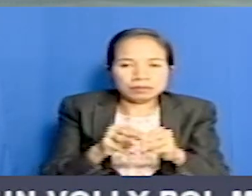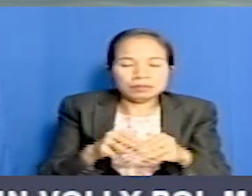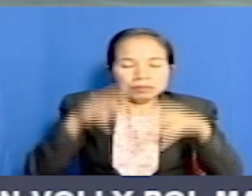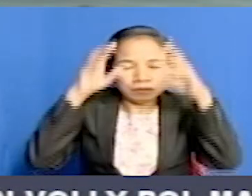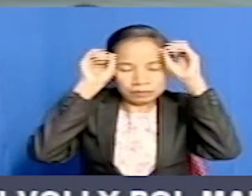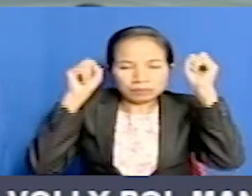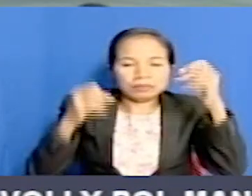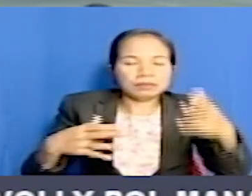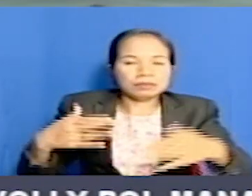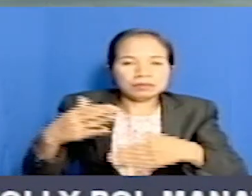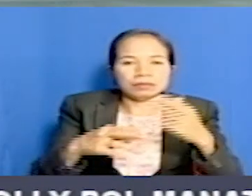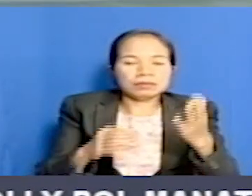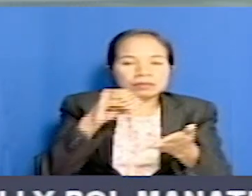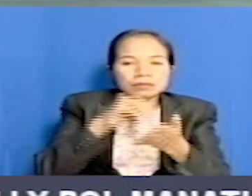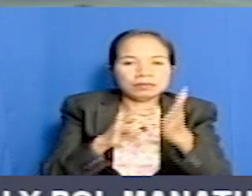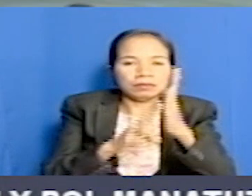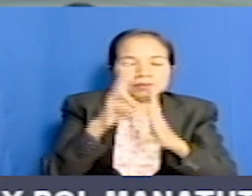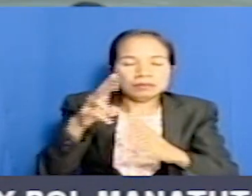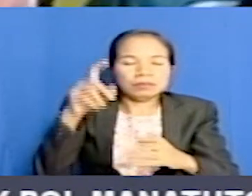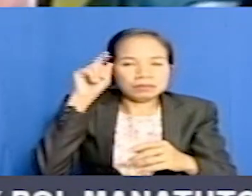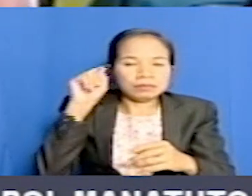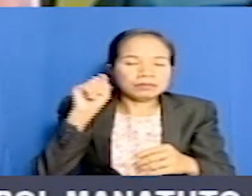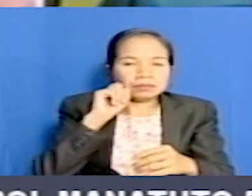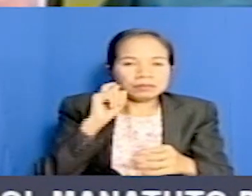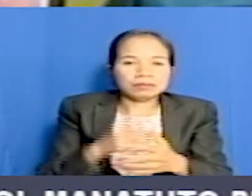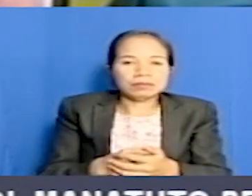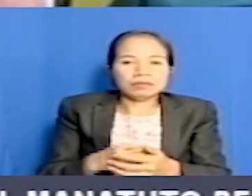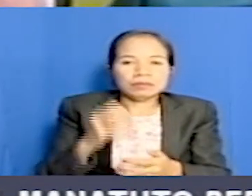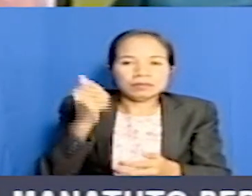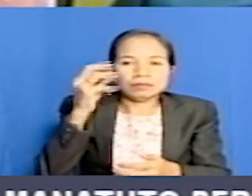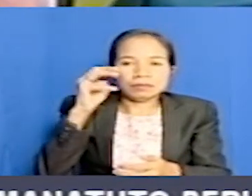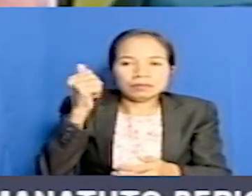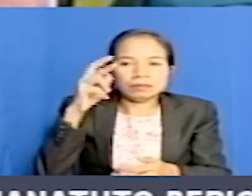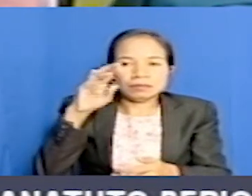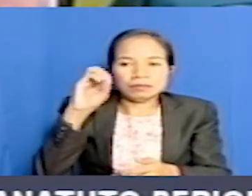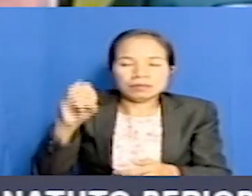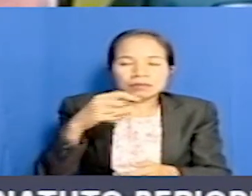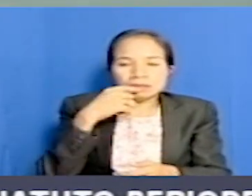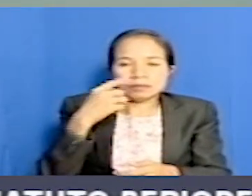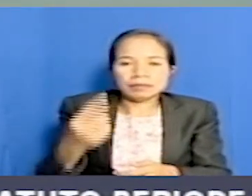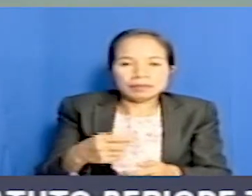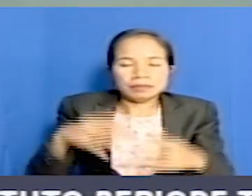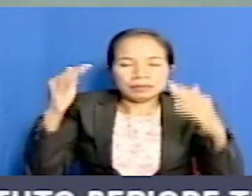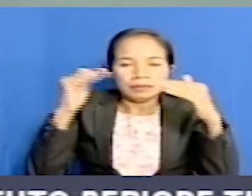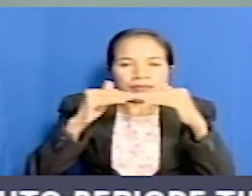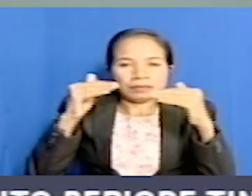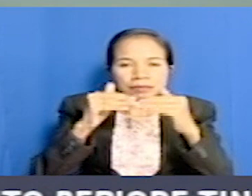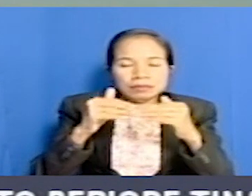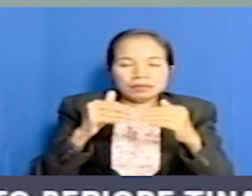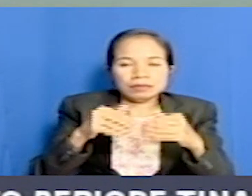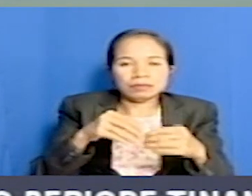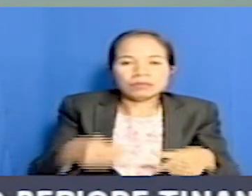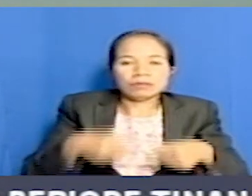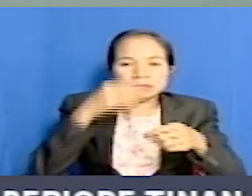Clibur Taneans Obra Mambot Kairala Sanana Gusmão, Amaru da Costa alias Sussara firma, conferência refere,